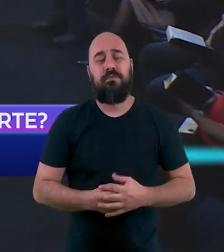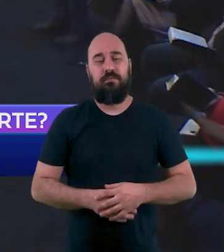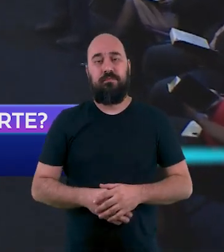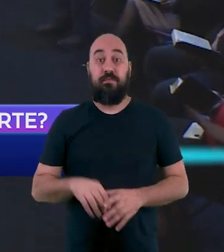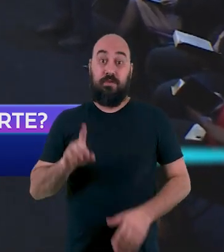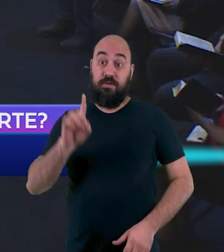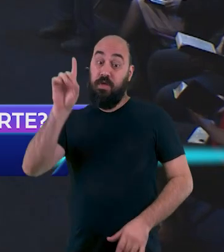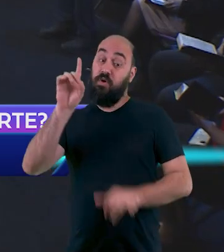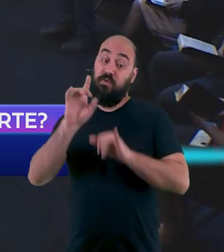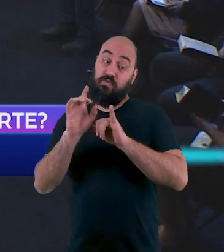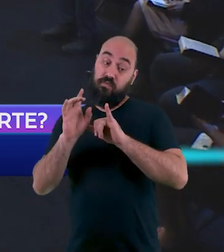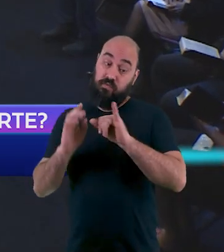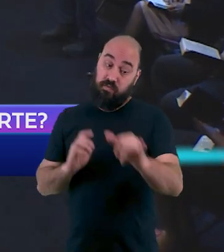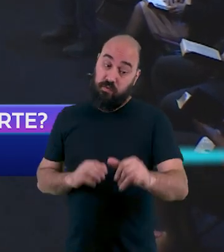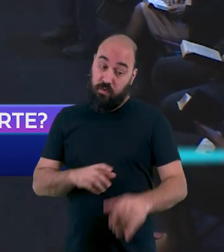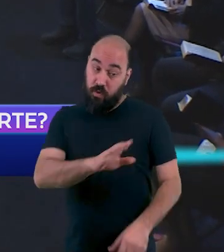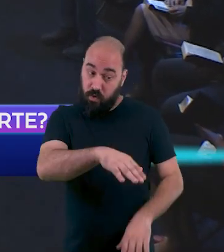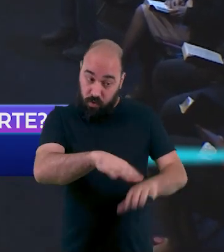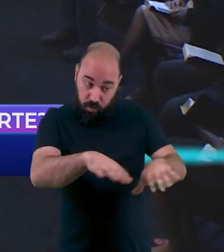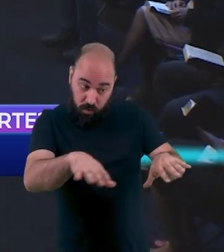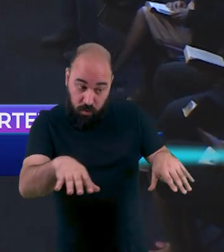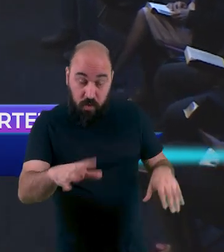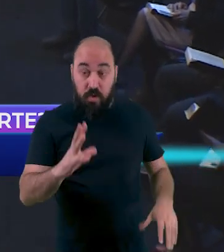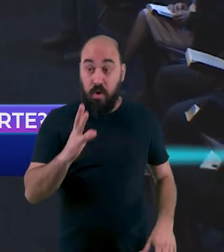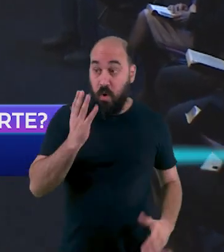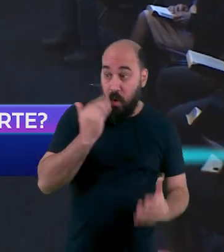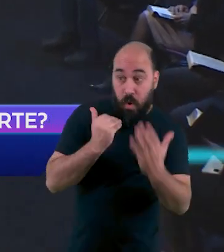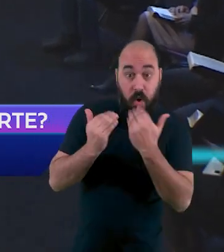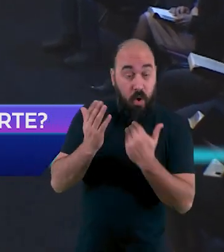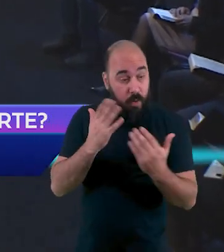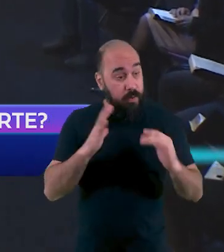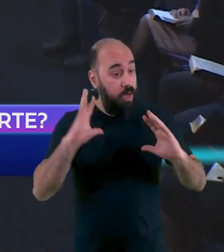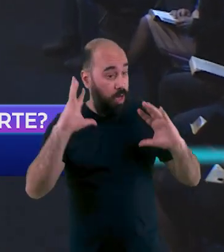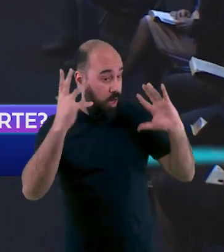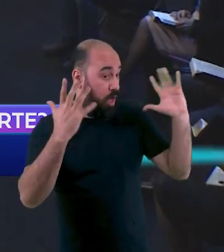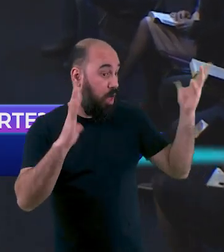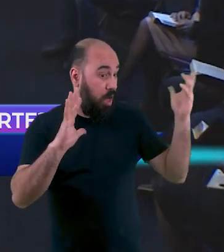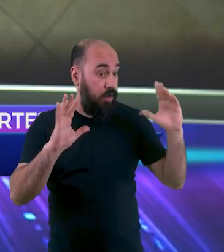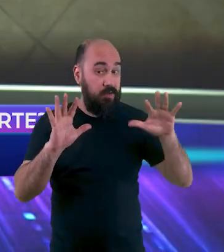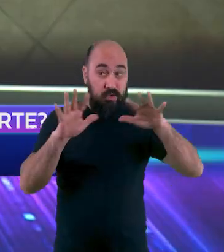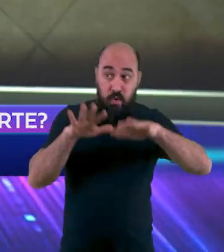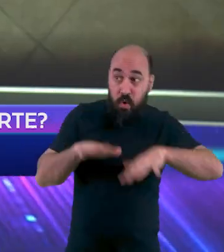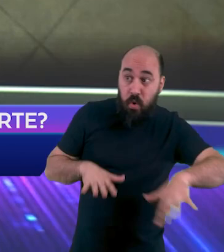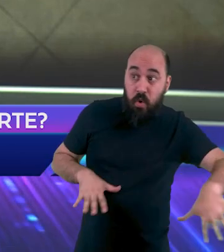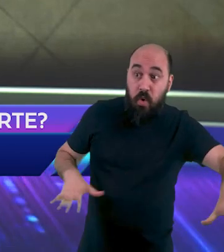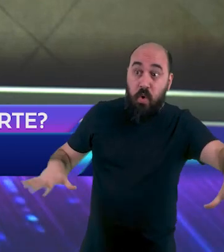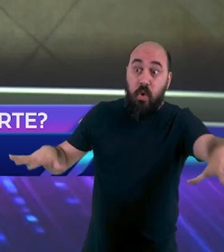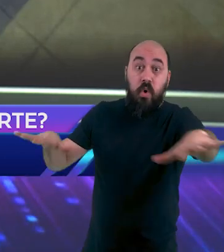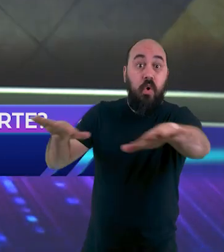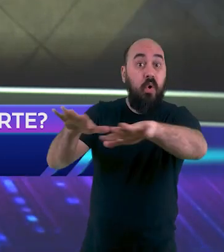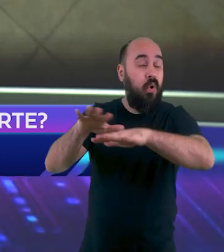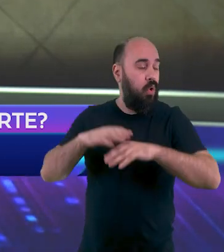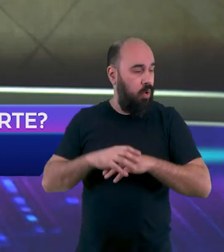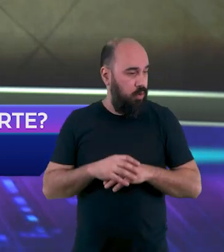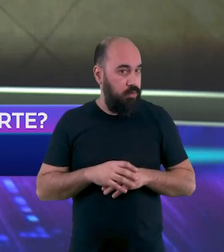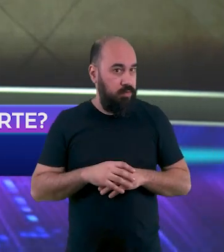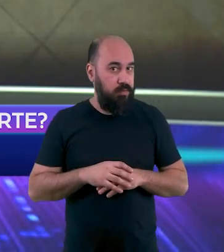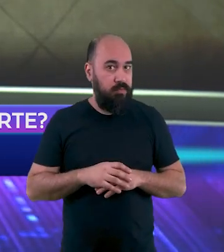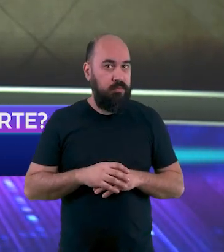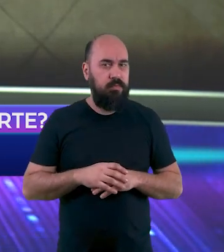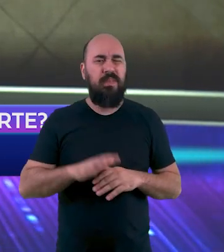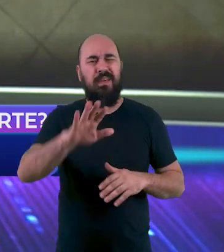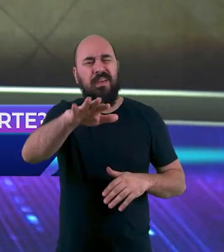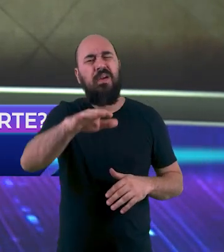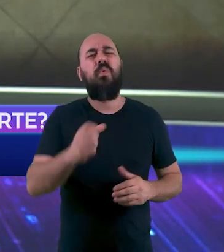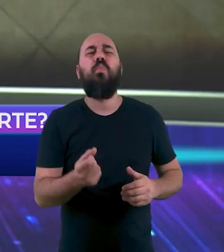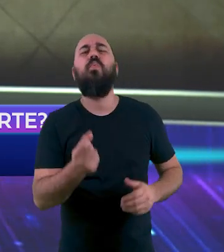Deus lhe deu esta ordem: de toda árvore do jardim comerás livremente. Quantas árvores tinha no jardim? Ninguém